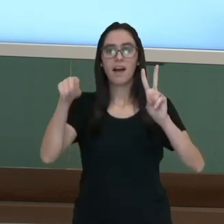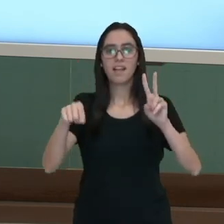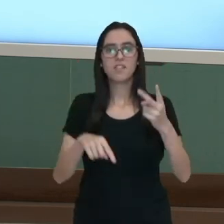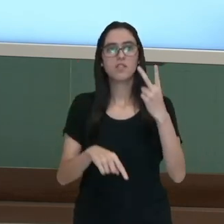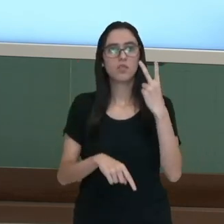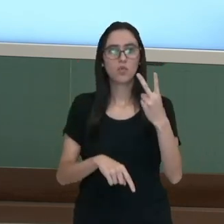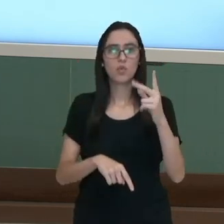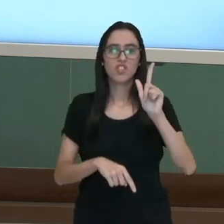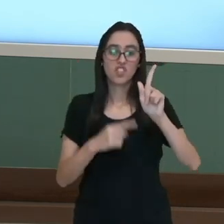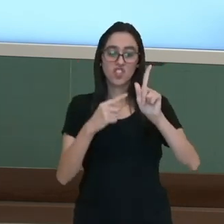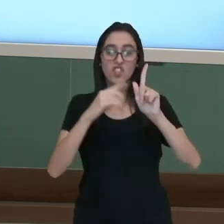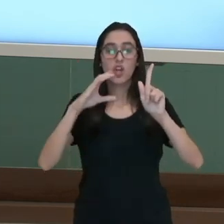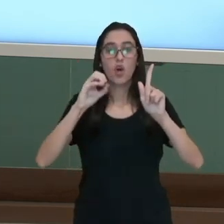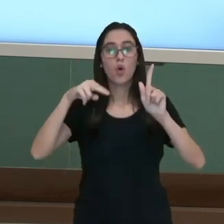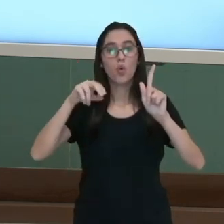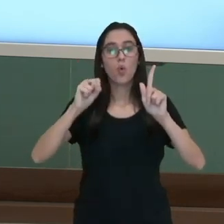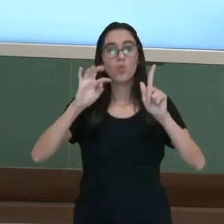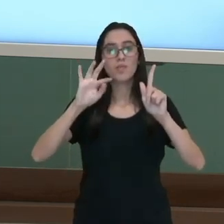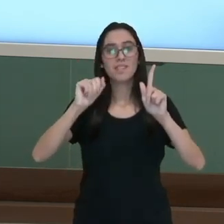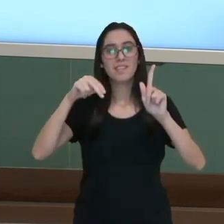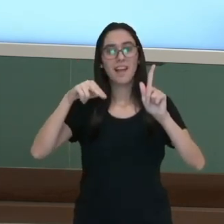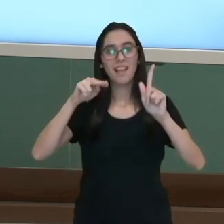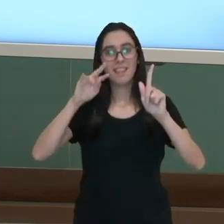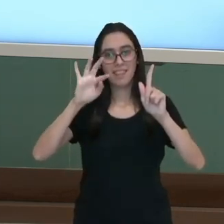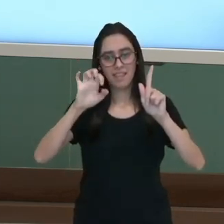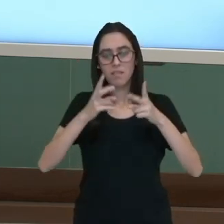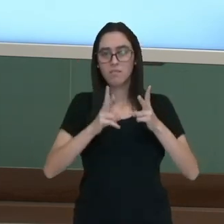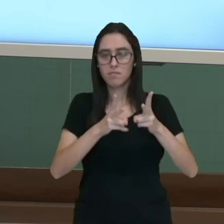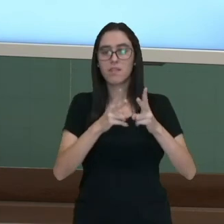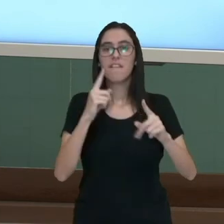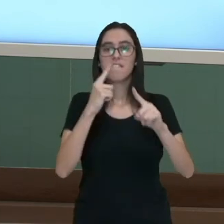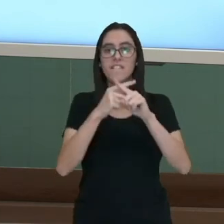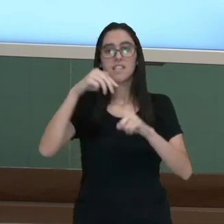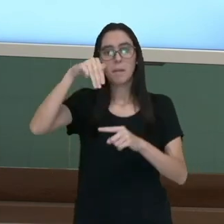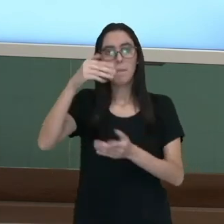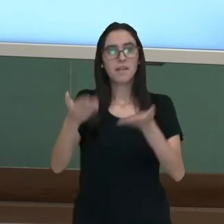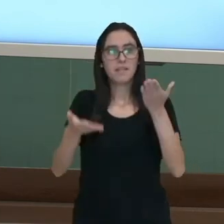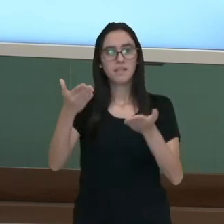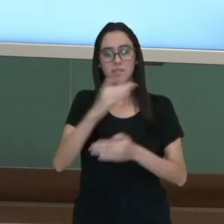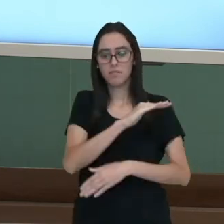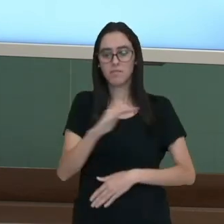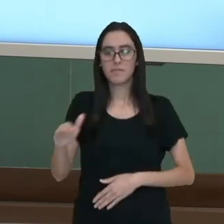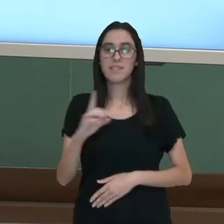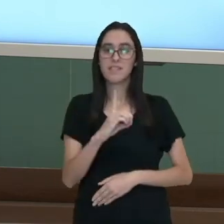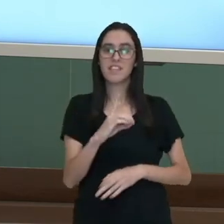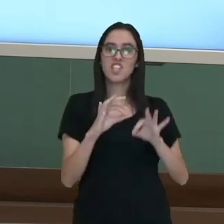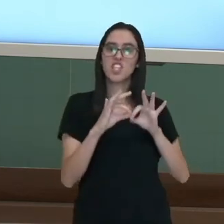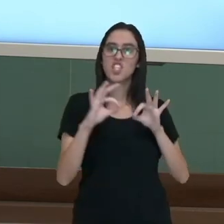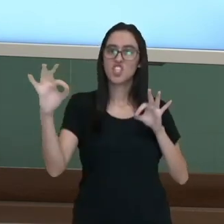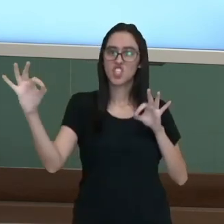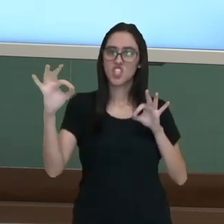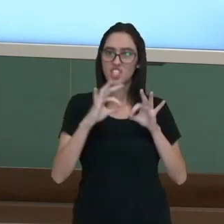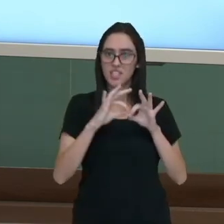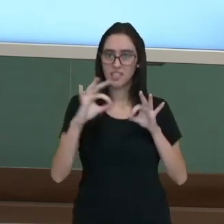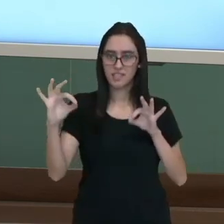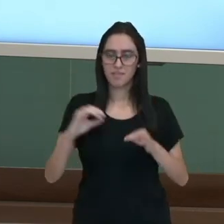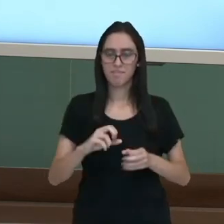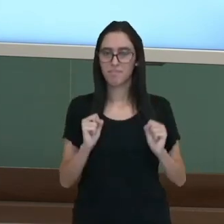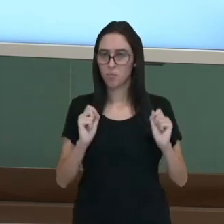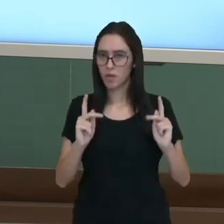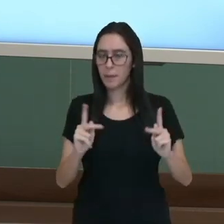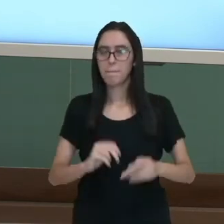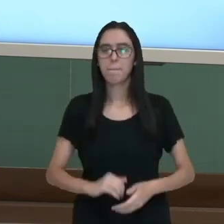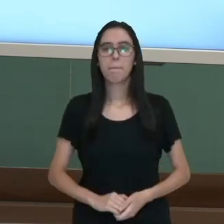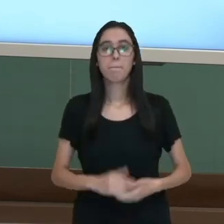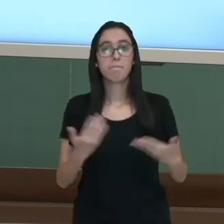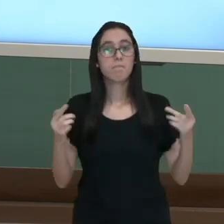esse G seria a constante gravitacional, vezes a massa, no caso da Terra, em função da sua distância que você encontra, que normalmente é a superfície ali, certo?